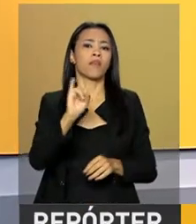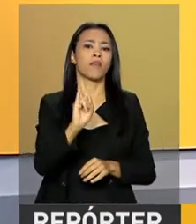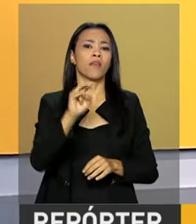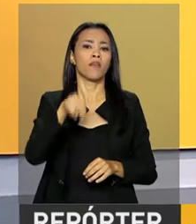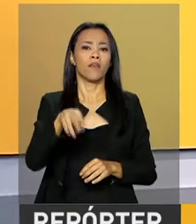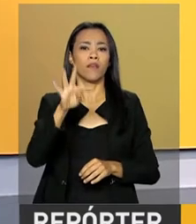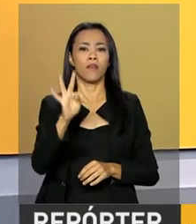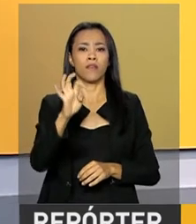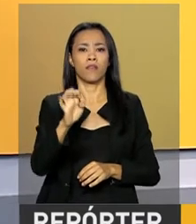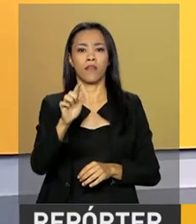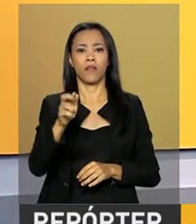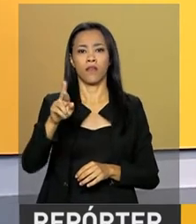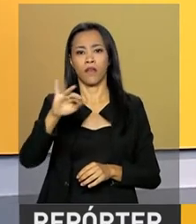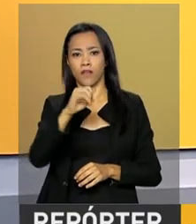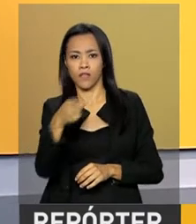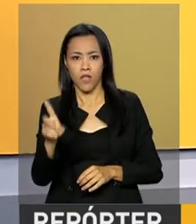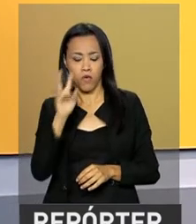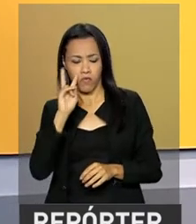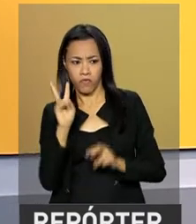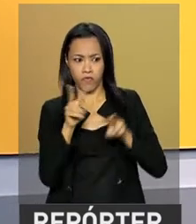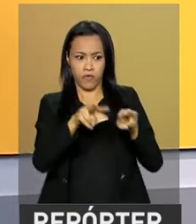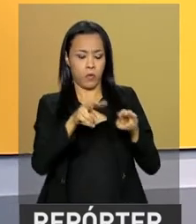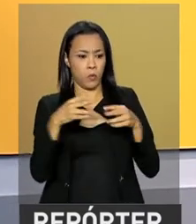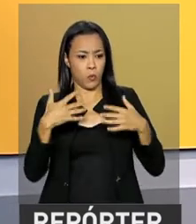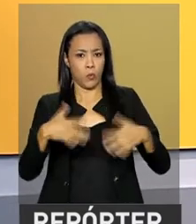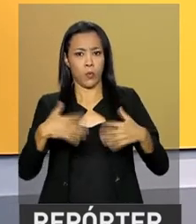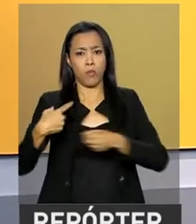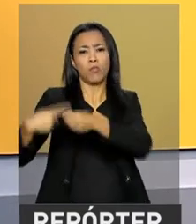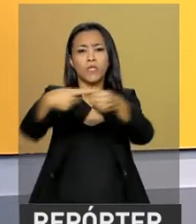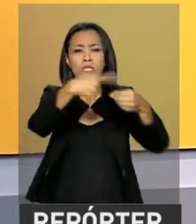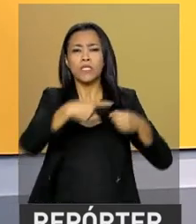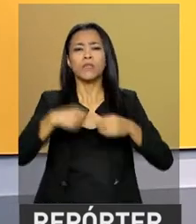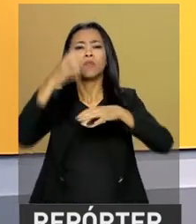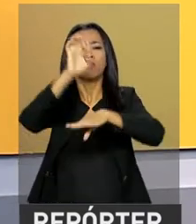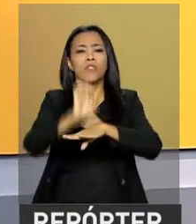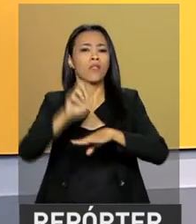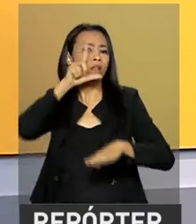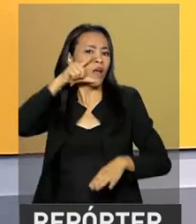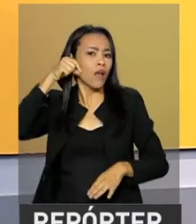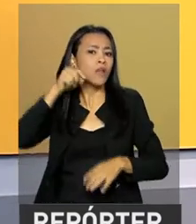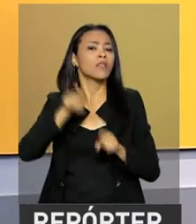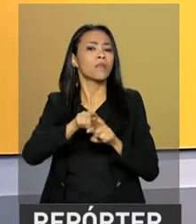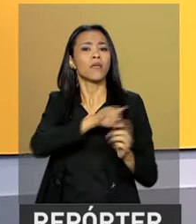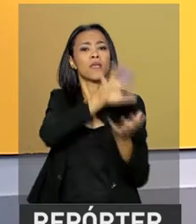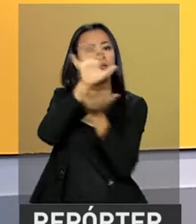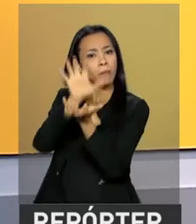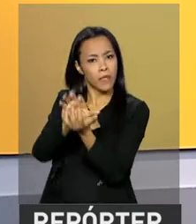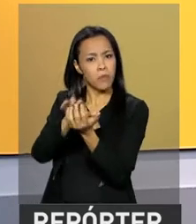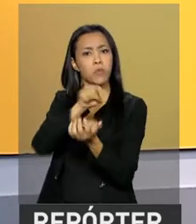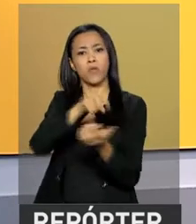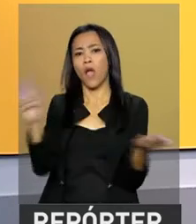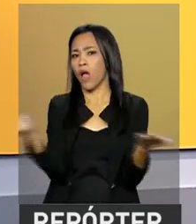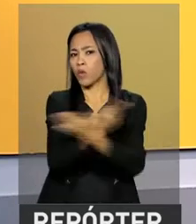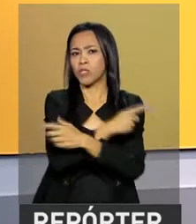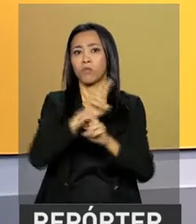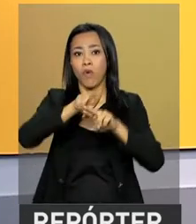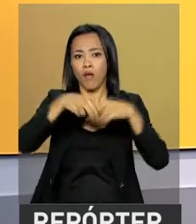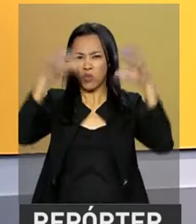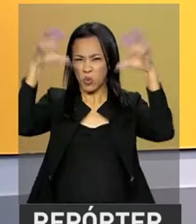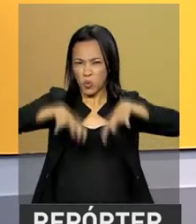reconheceu a situação de emergência de municípios de alagoas e pernambuco afetados pelas